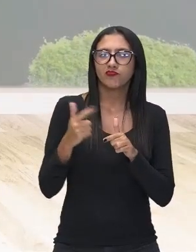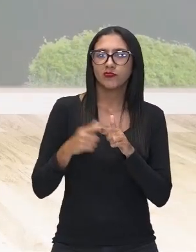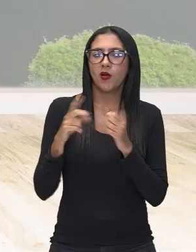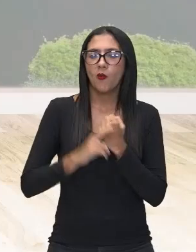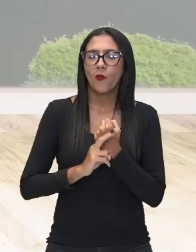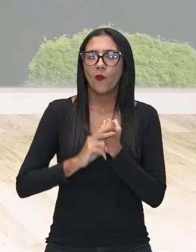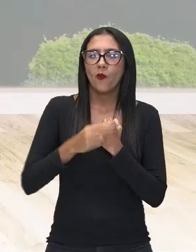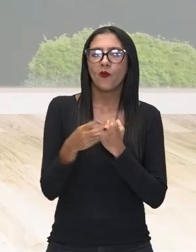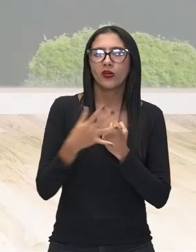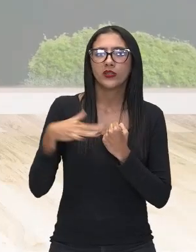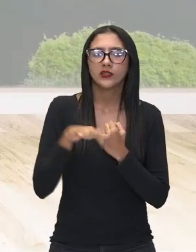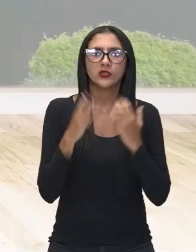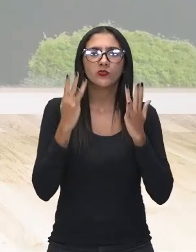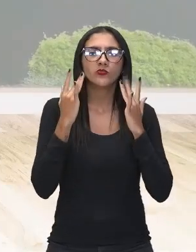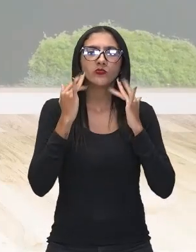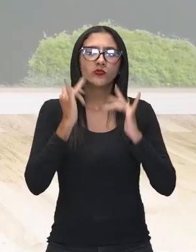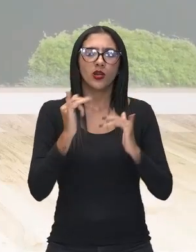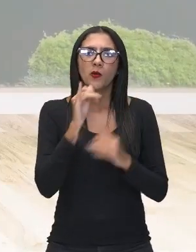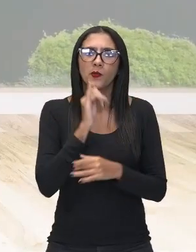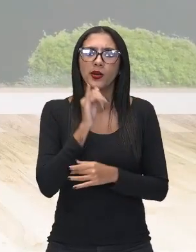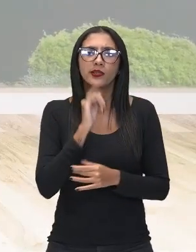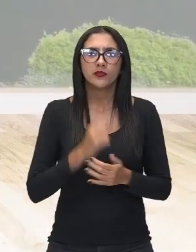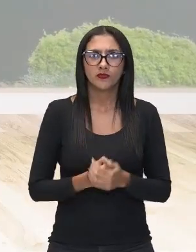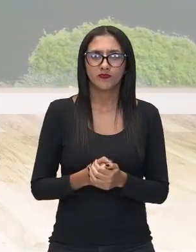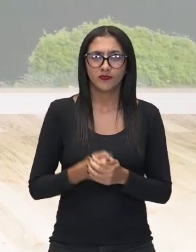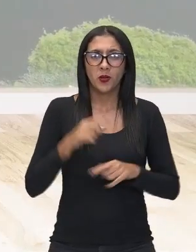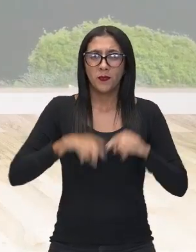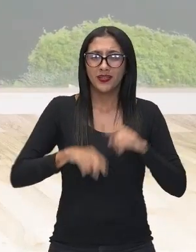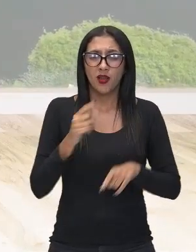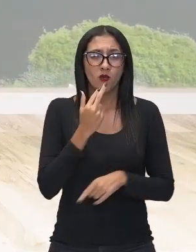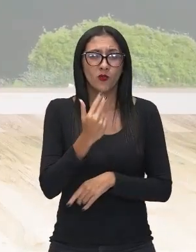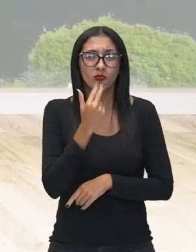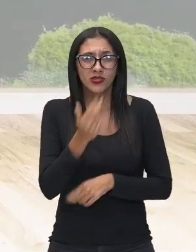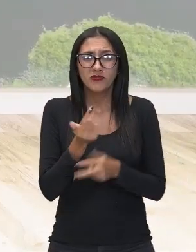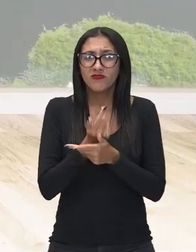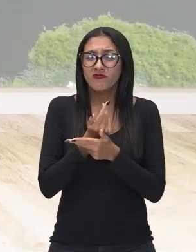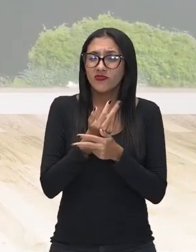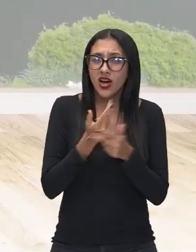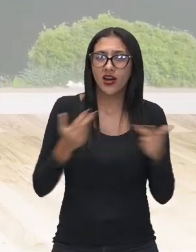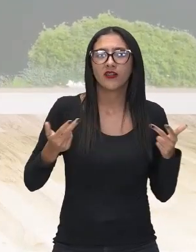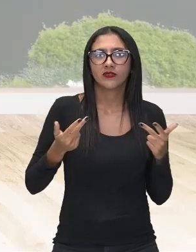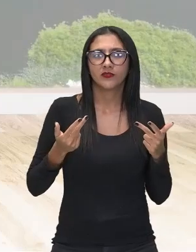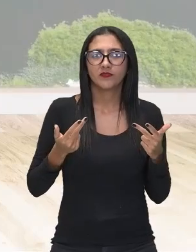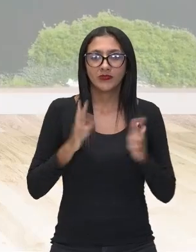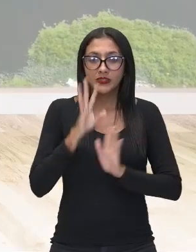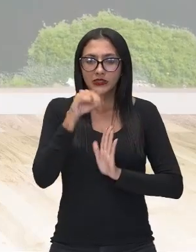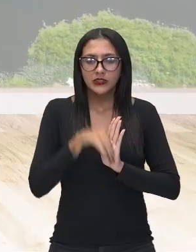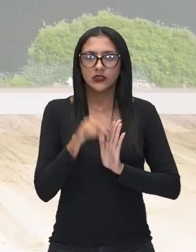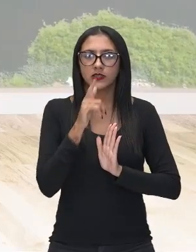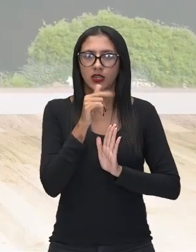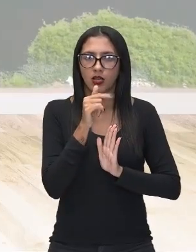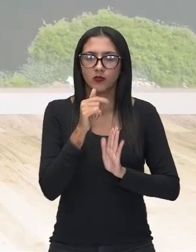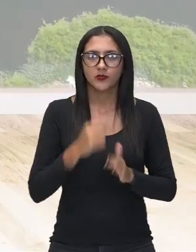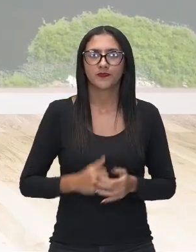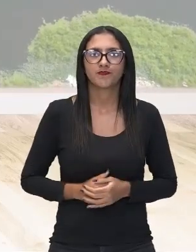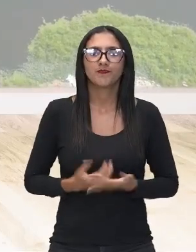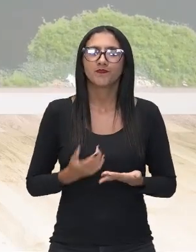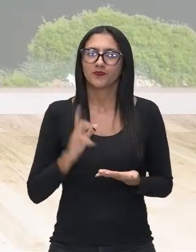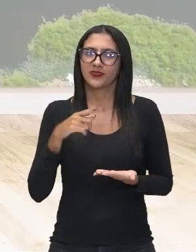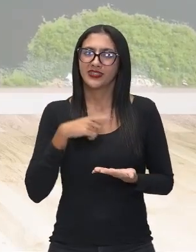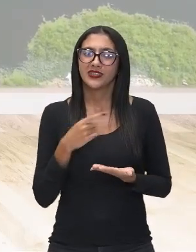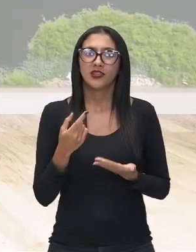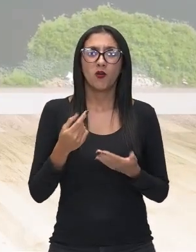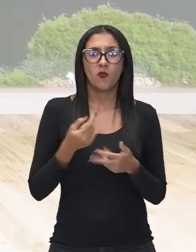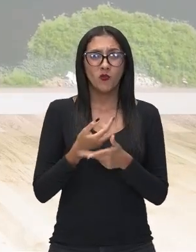pelo excesso de nutrientes na água. Como assim excesso de nutrientes? Exatamente, acontece que o excesso